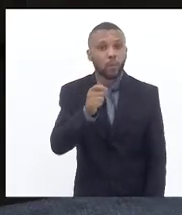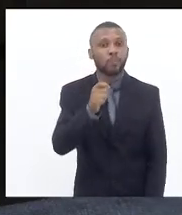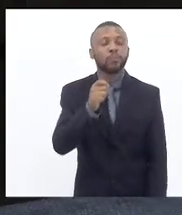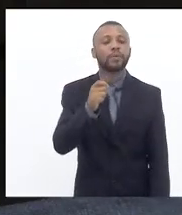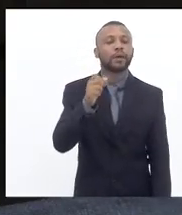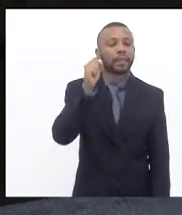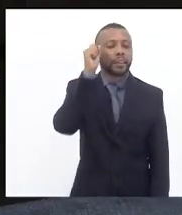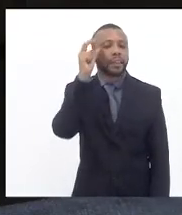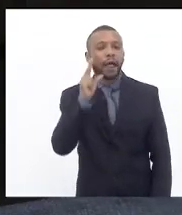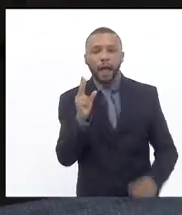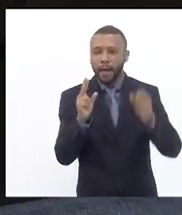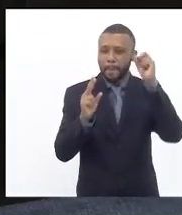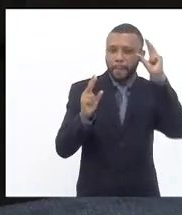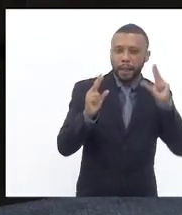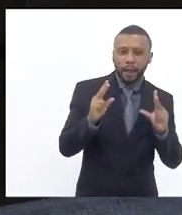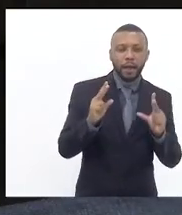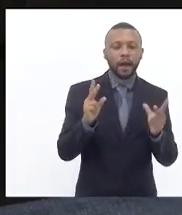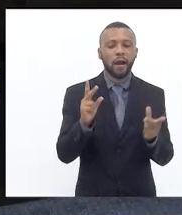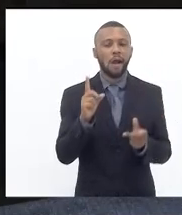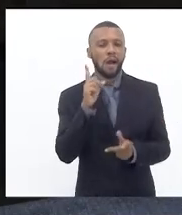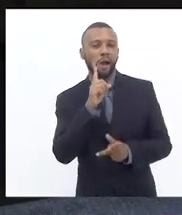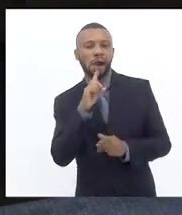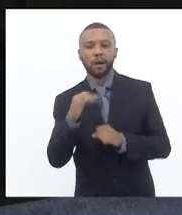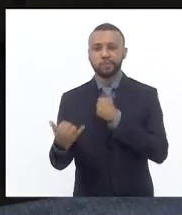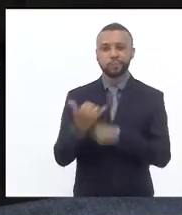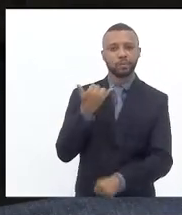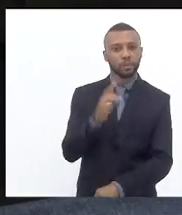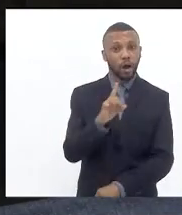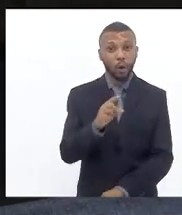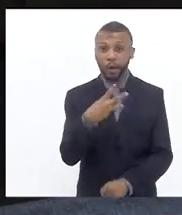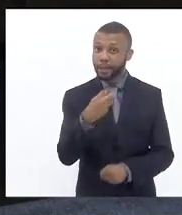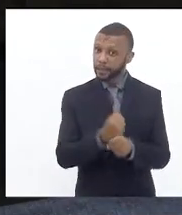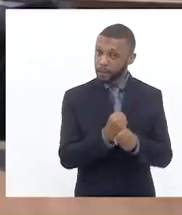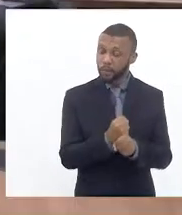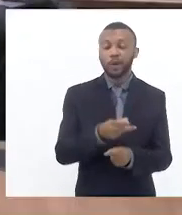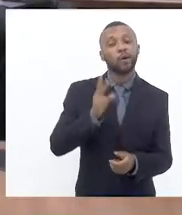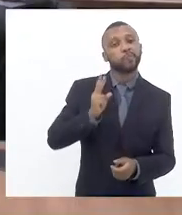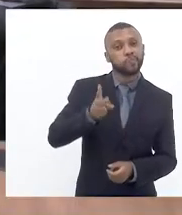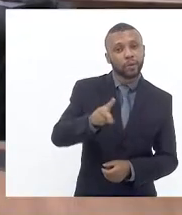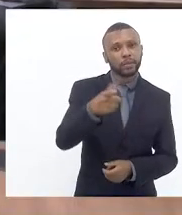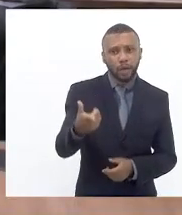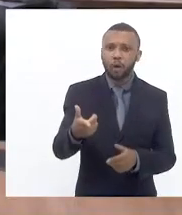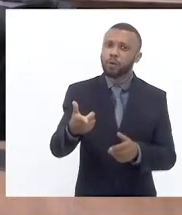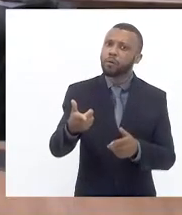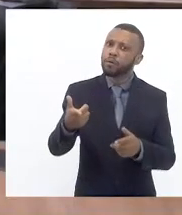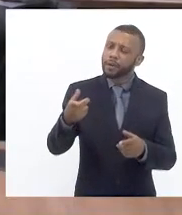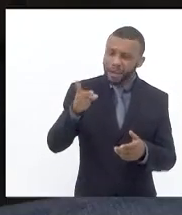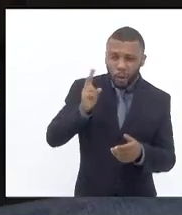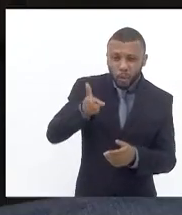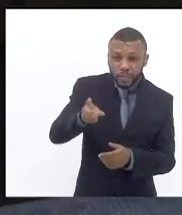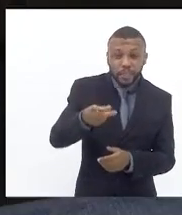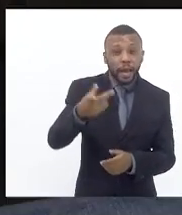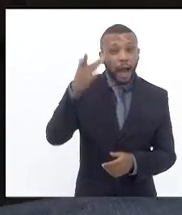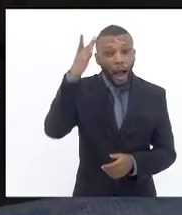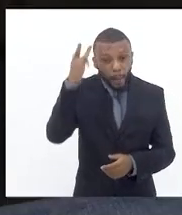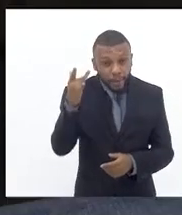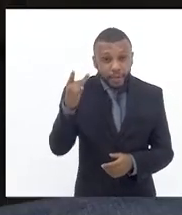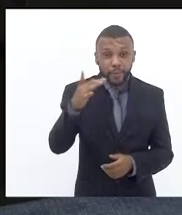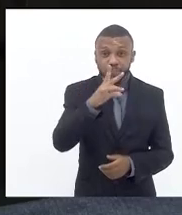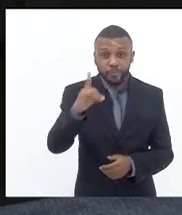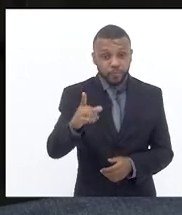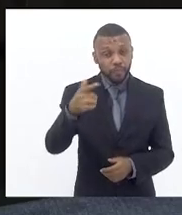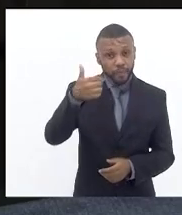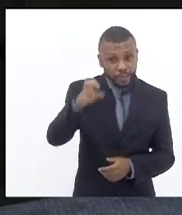tem malandro a casa não tema não haveria malandragem o treino seria motivo para encerrar por favor e amanhã dia 15